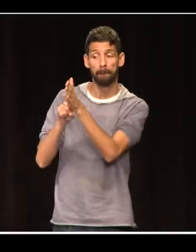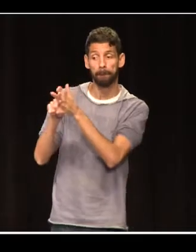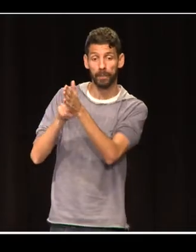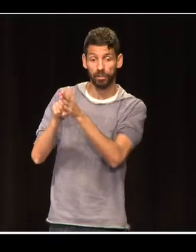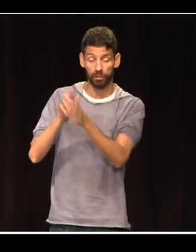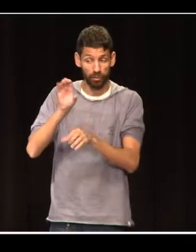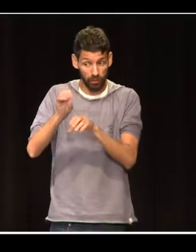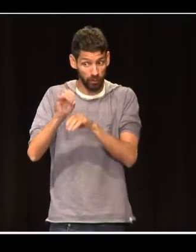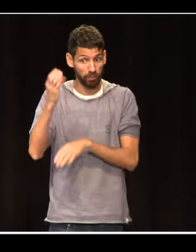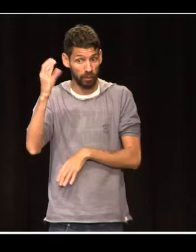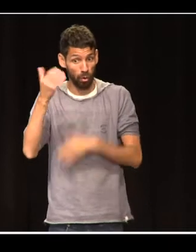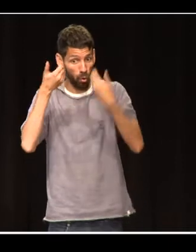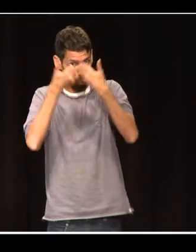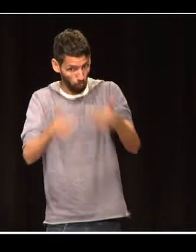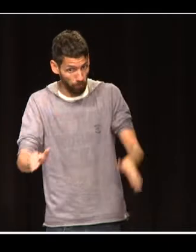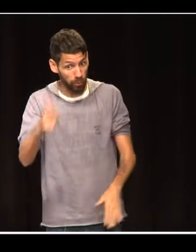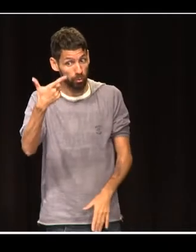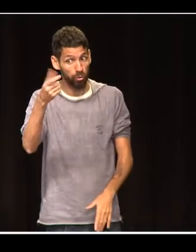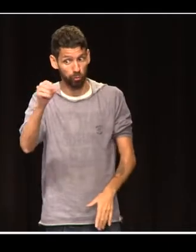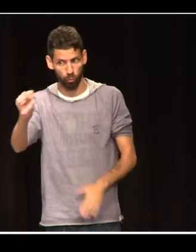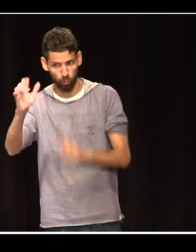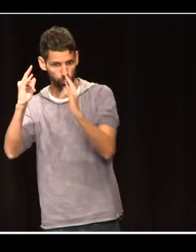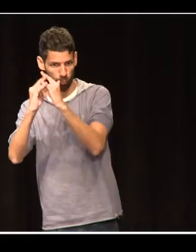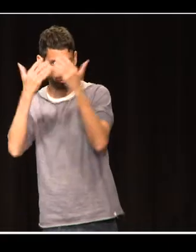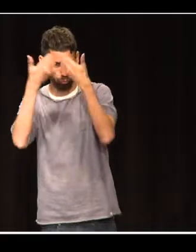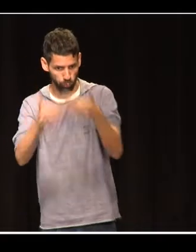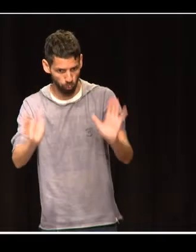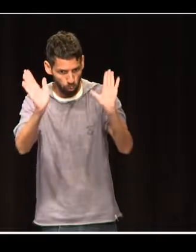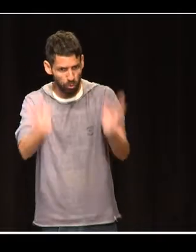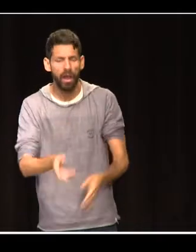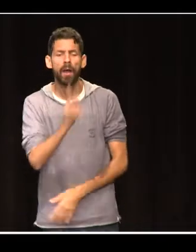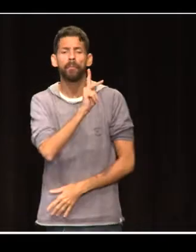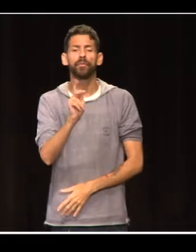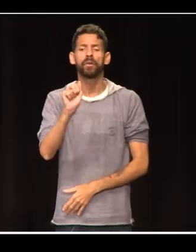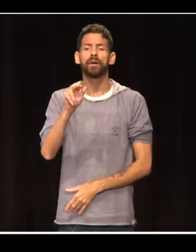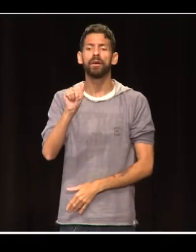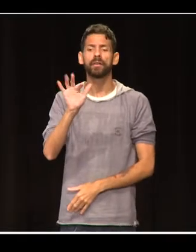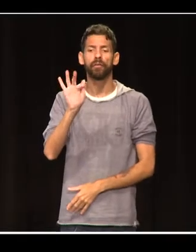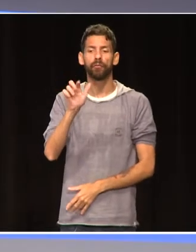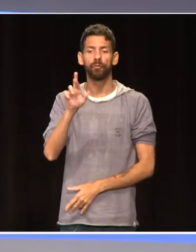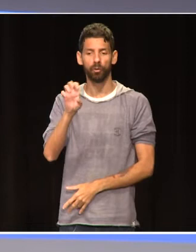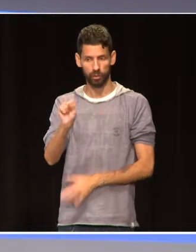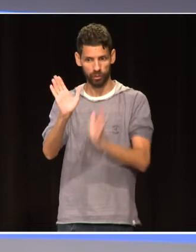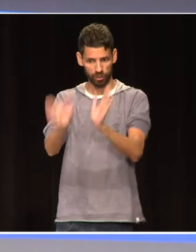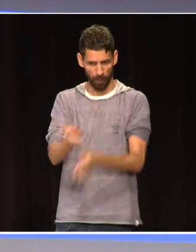ensino de ciências ele começou em 2008, aqui no INES. A professora Ana Flores,